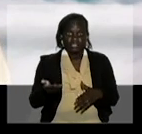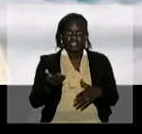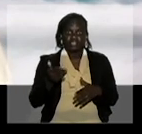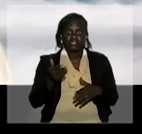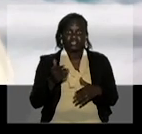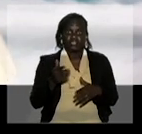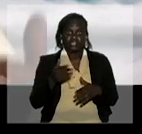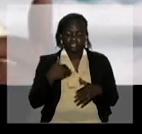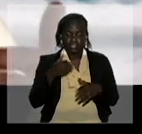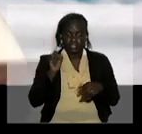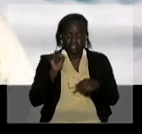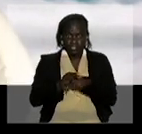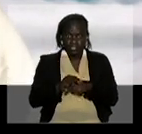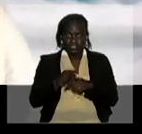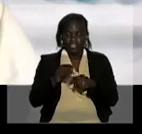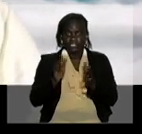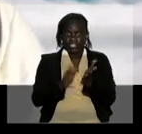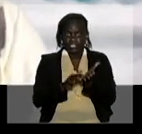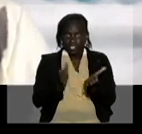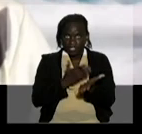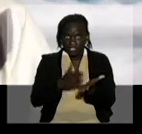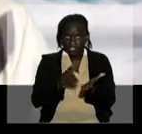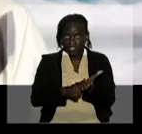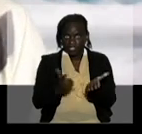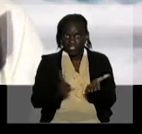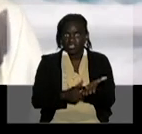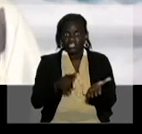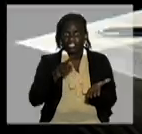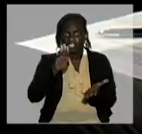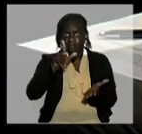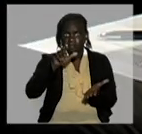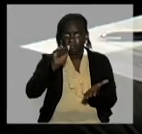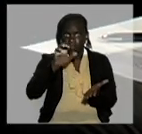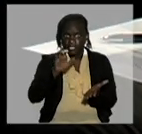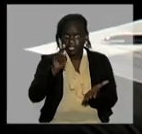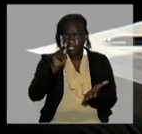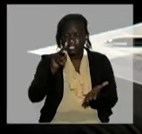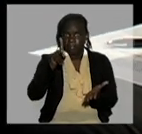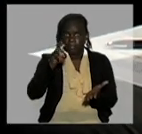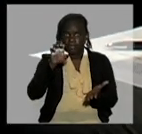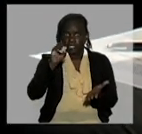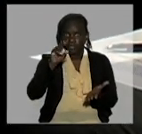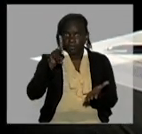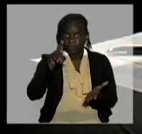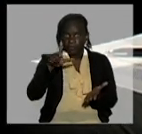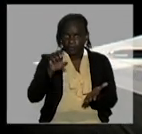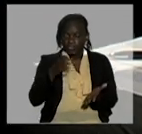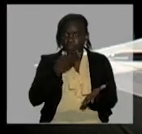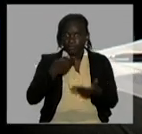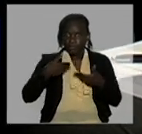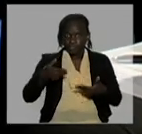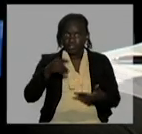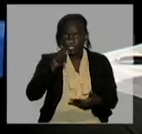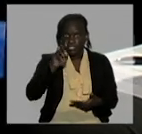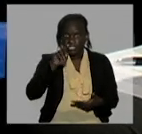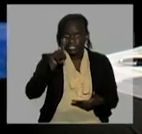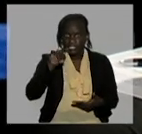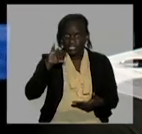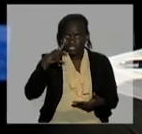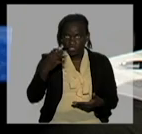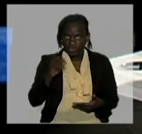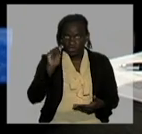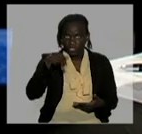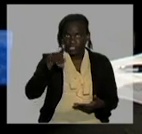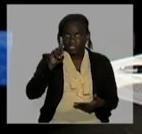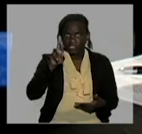logo depois eu entrei para a revista Black People, convidado pelo Zezinho Andrade, que é um